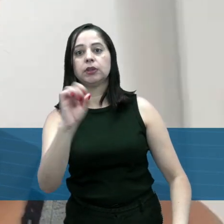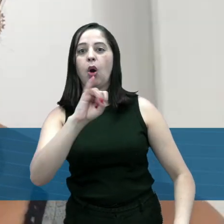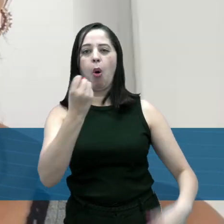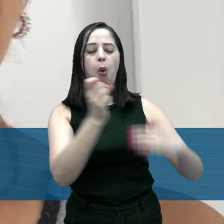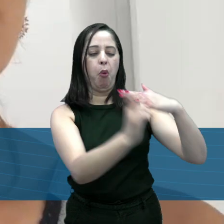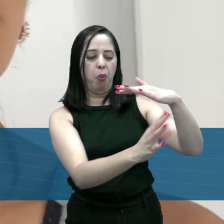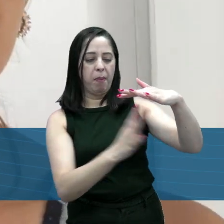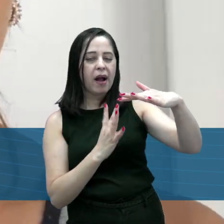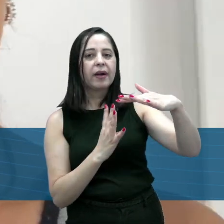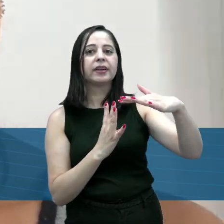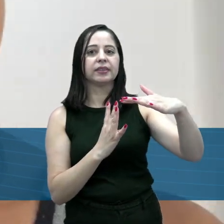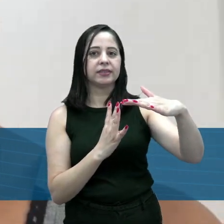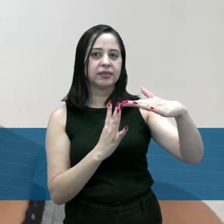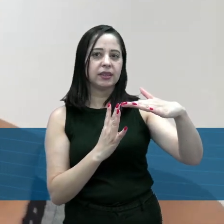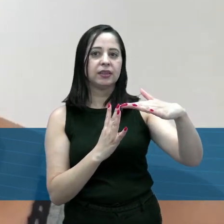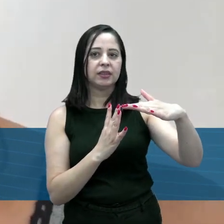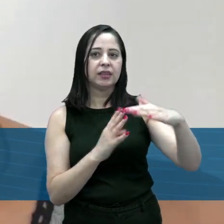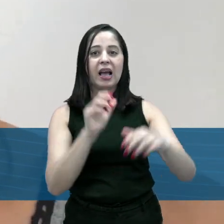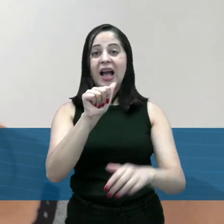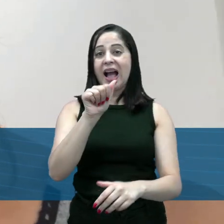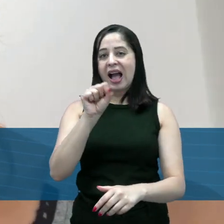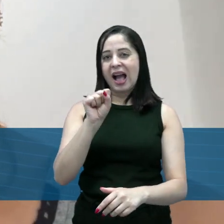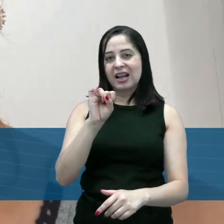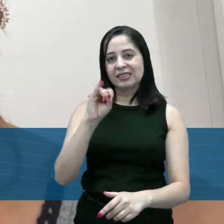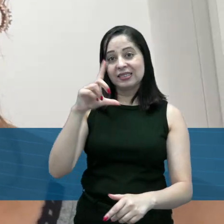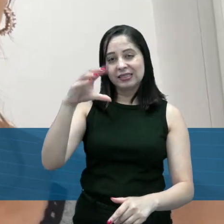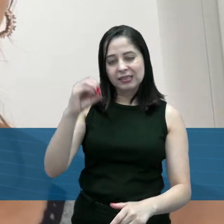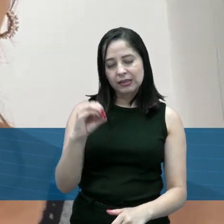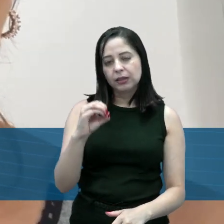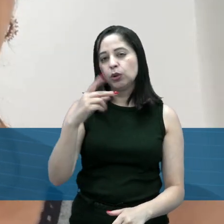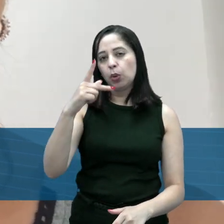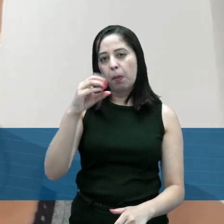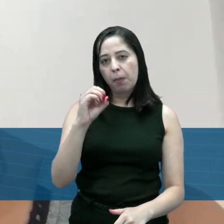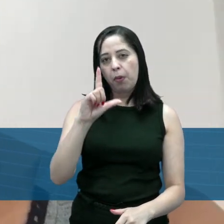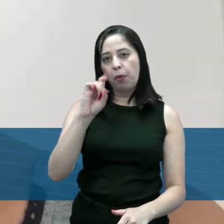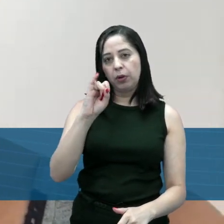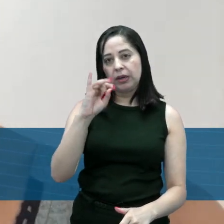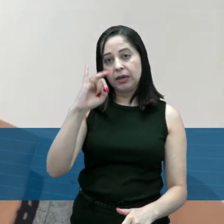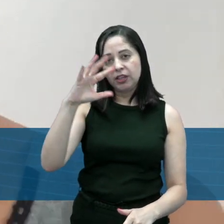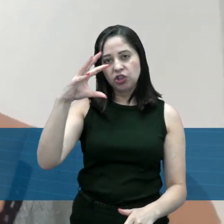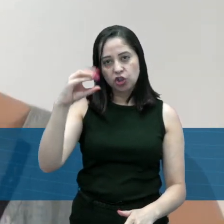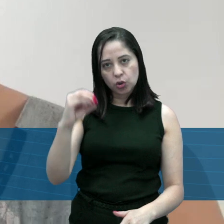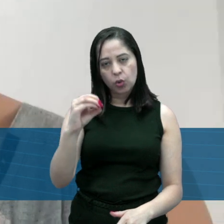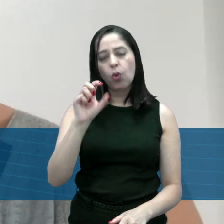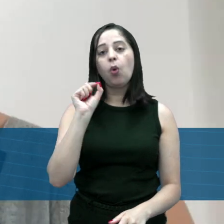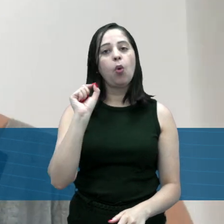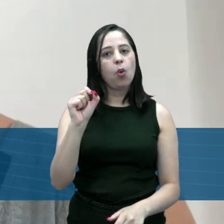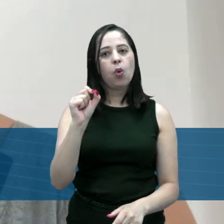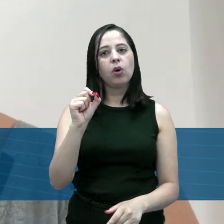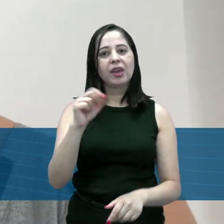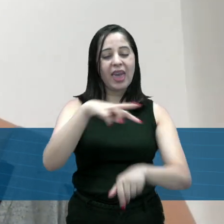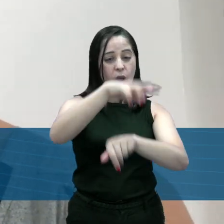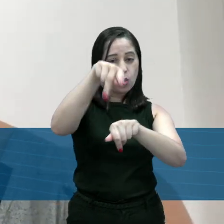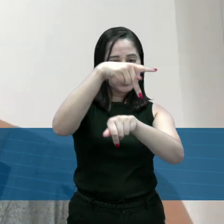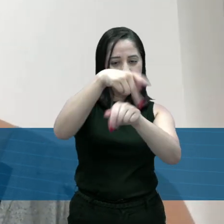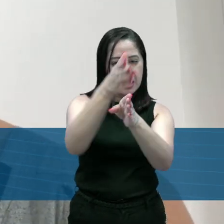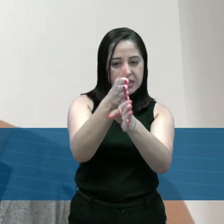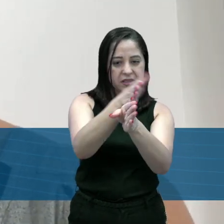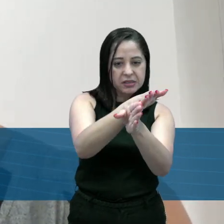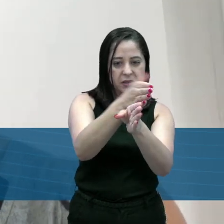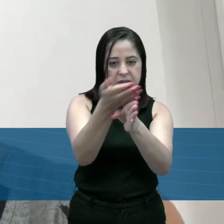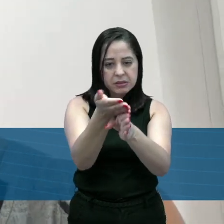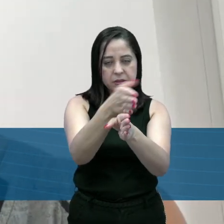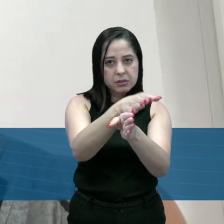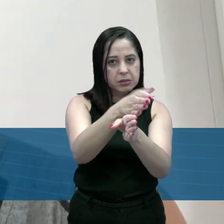imigrantes, do asilo político, é que, de fato, as fronteiras, elas são ficcionais, né? A